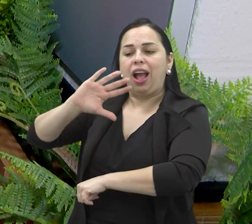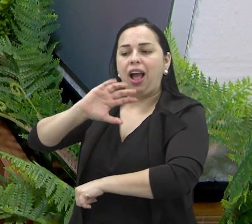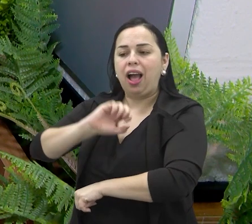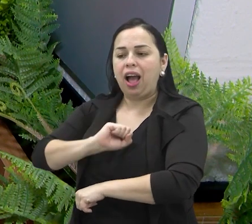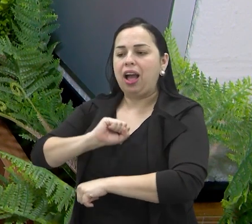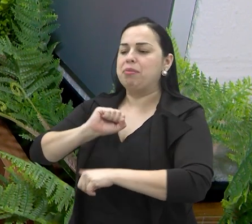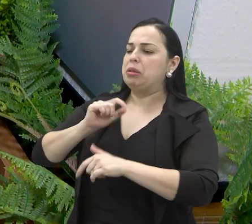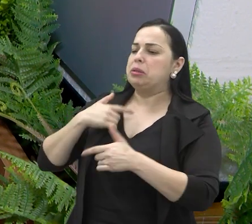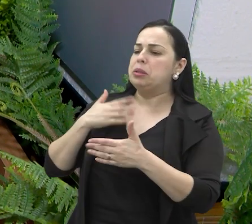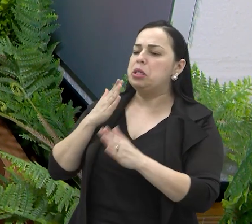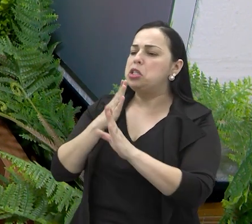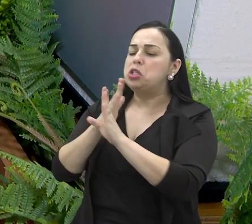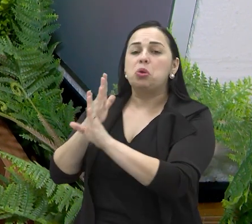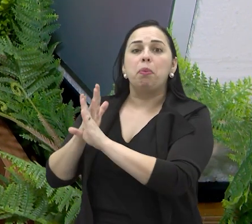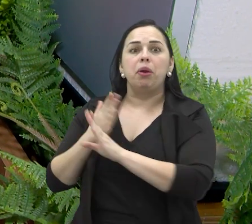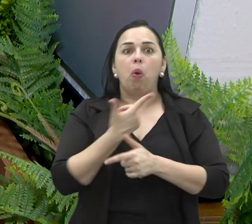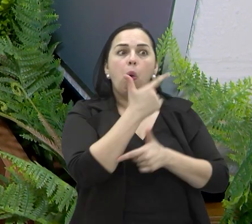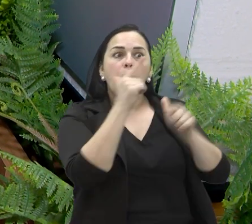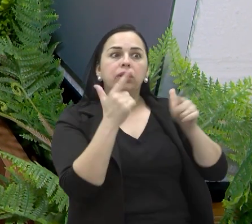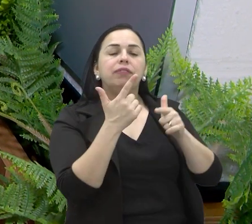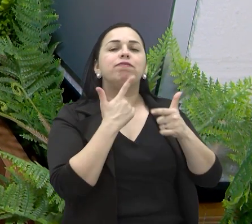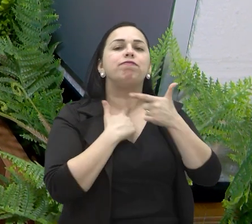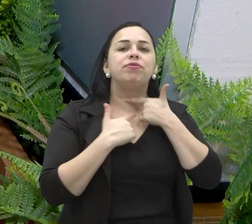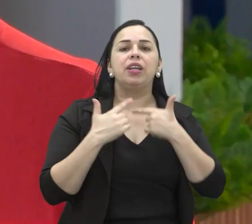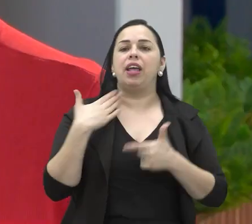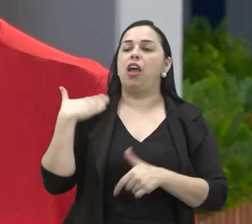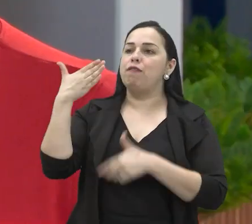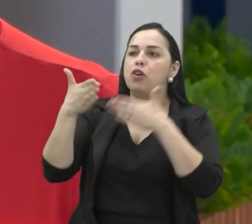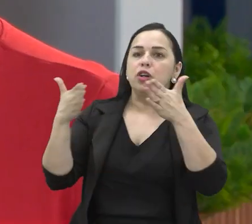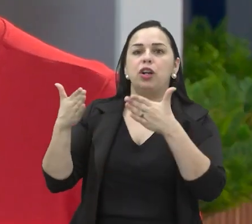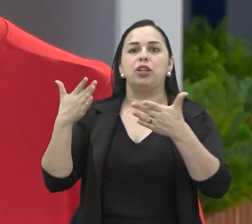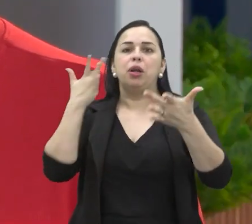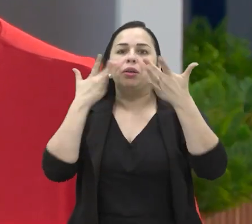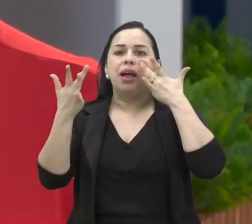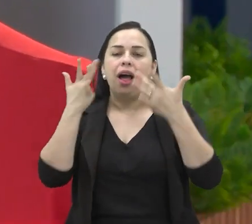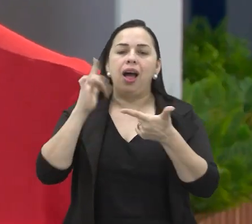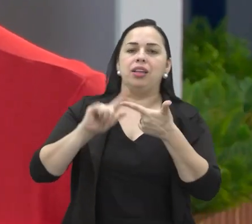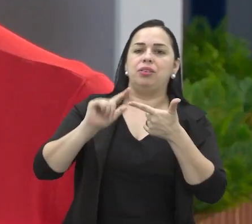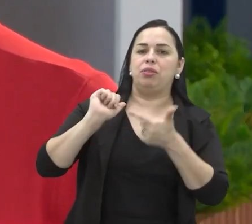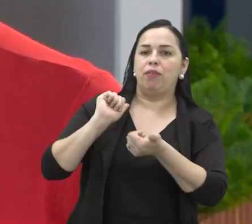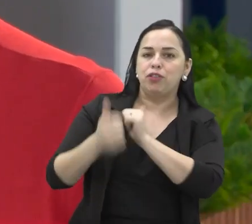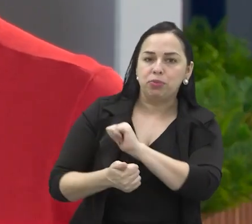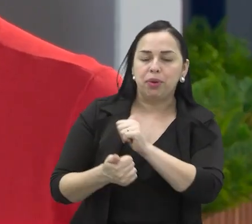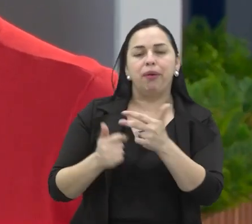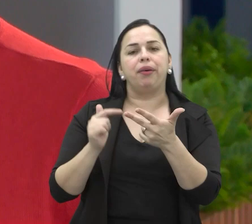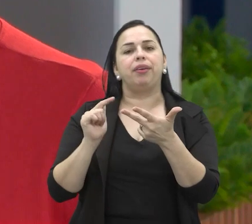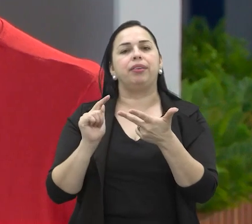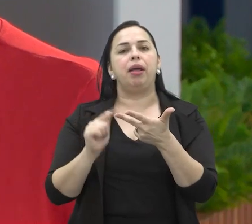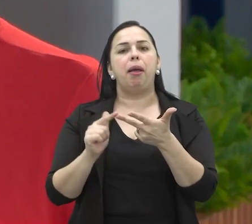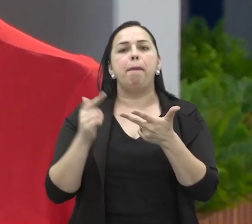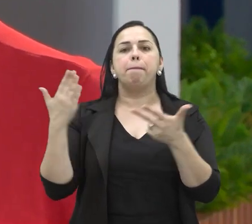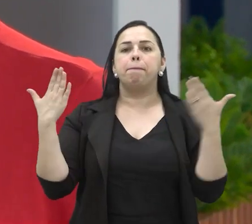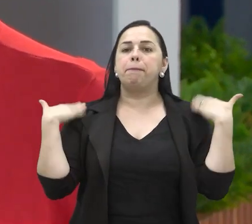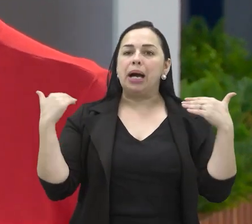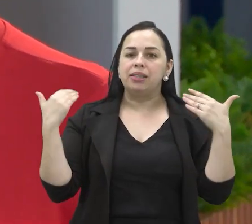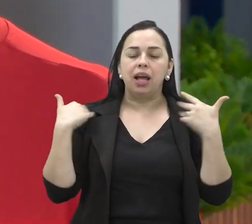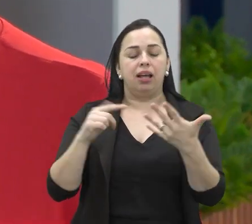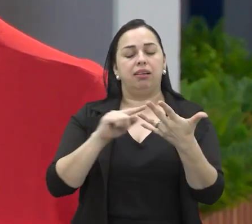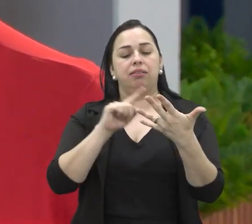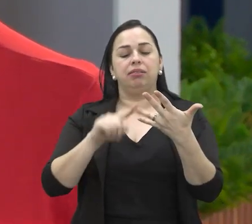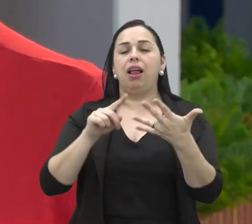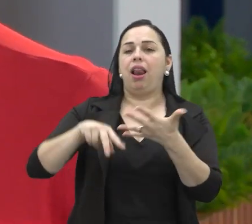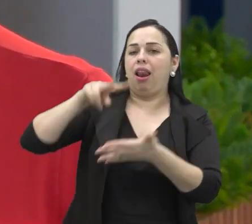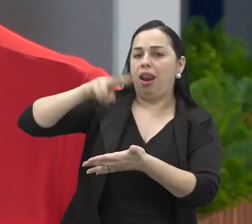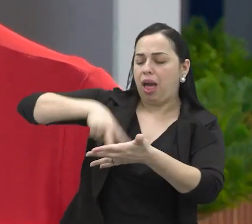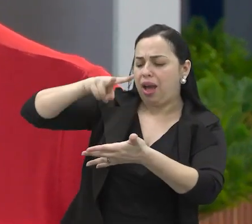o que ama e até descobrir novos prazeres. No teatro, futebol, que é minha paixão desde criança, passei a ler muito